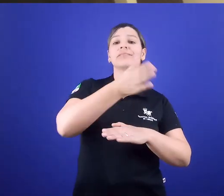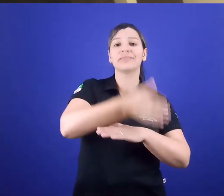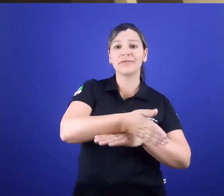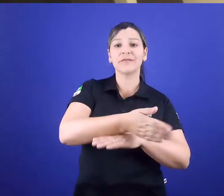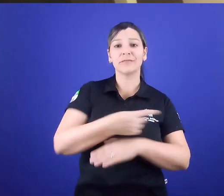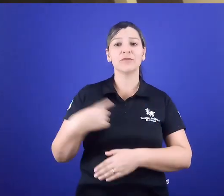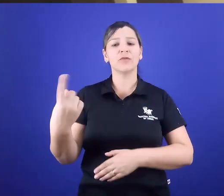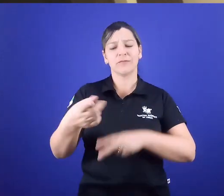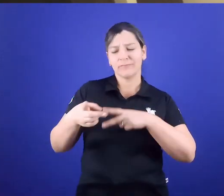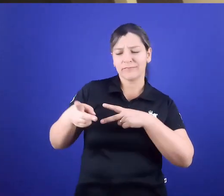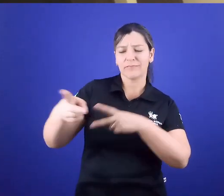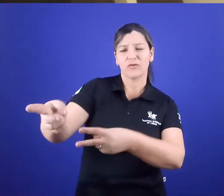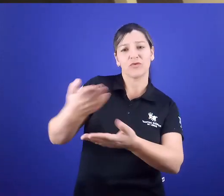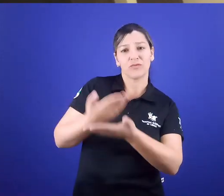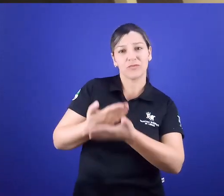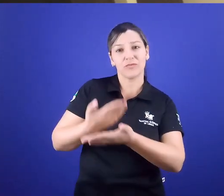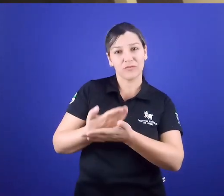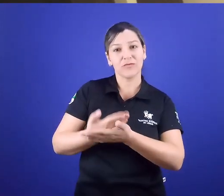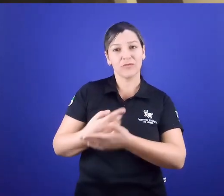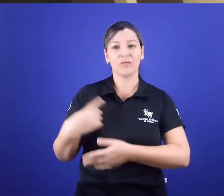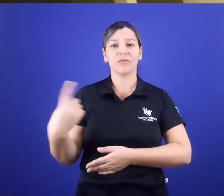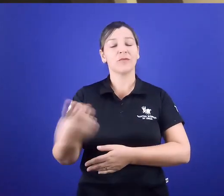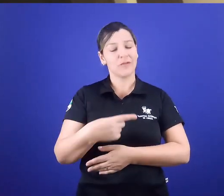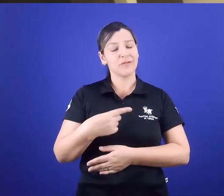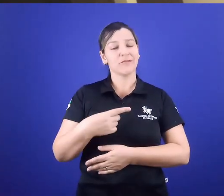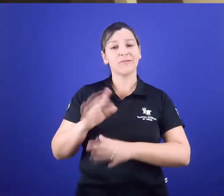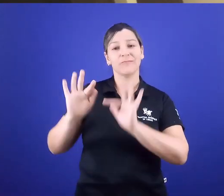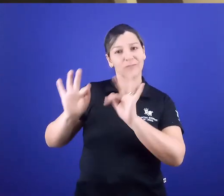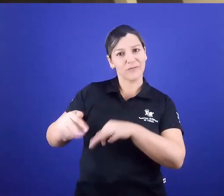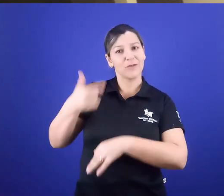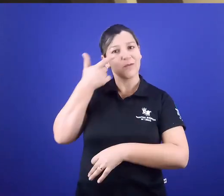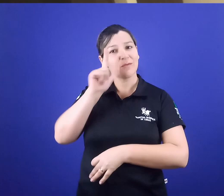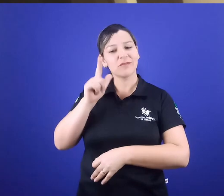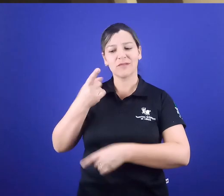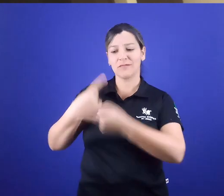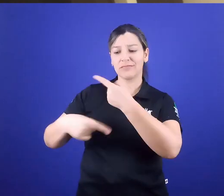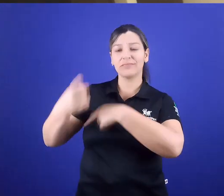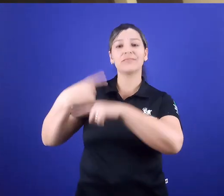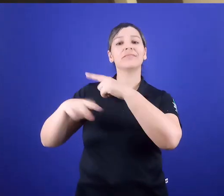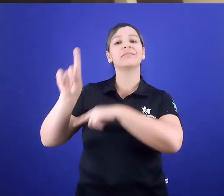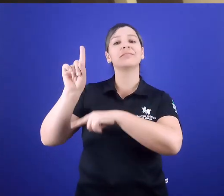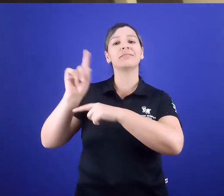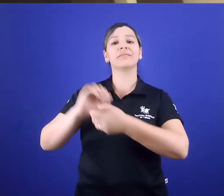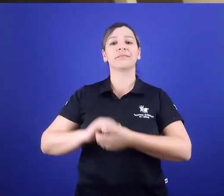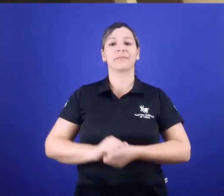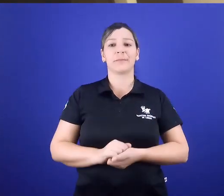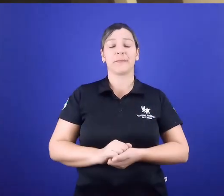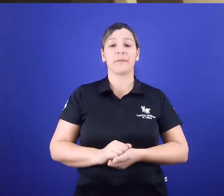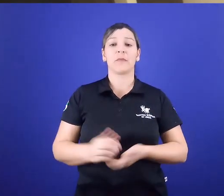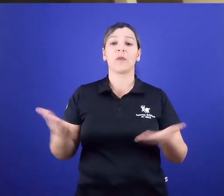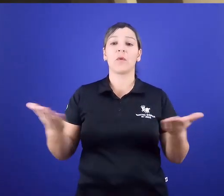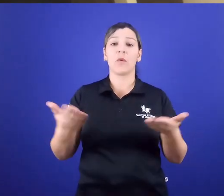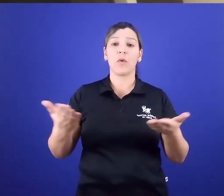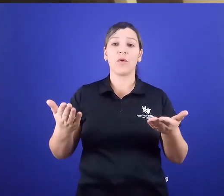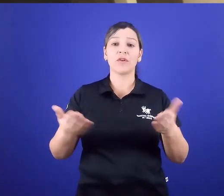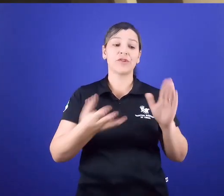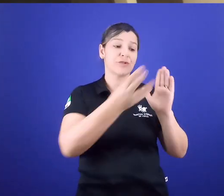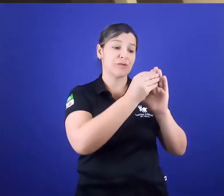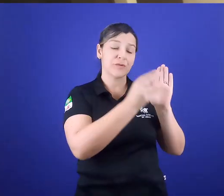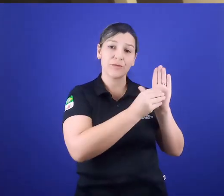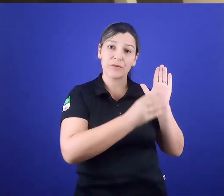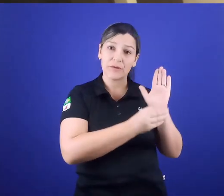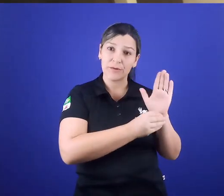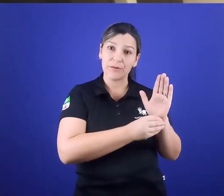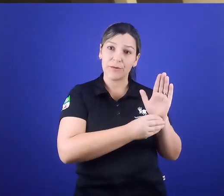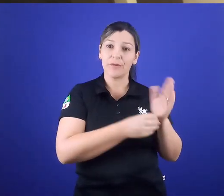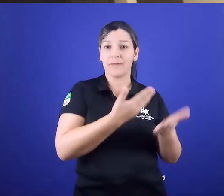contorná-las e vamos que vamos, né? Vamos seguir esse barco aí que a gente vai obter êxito no final. Bem, hoje eu vou falar um pouco com vocês sobre